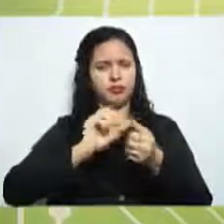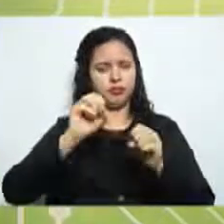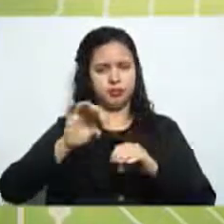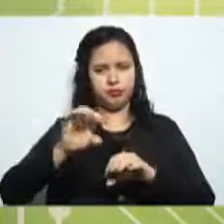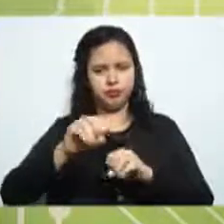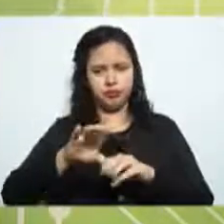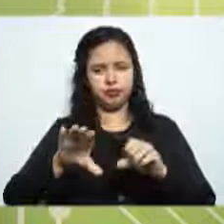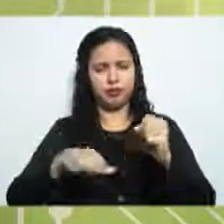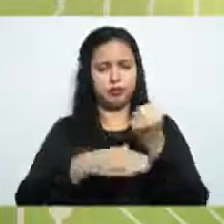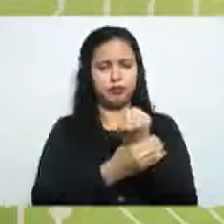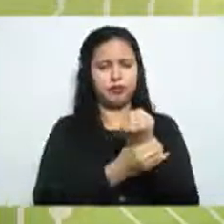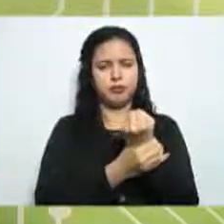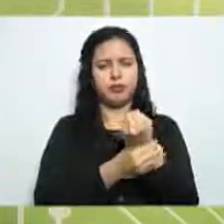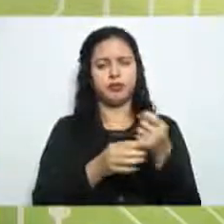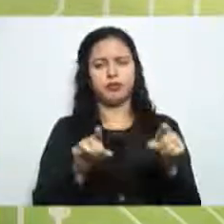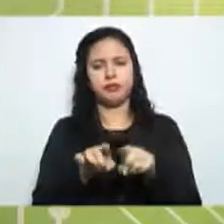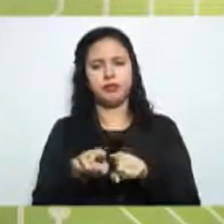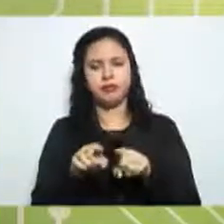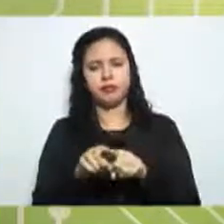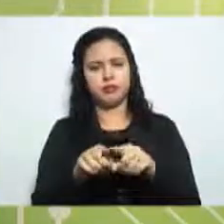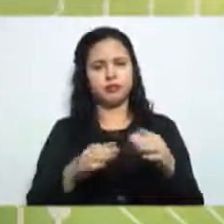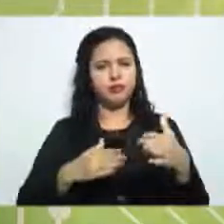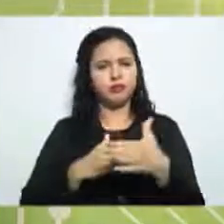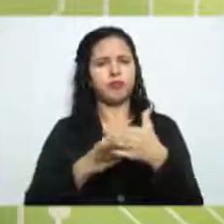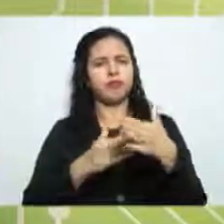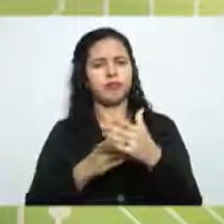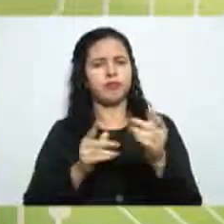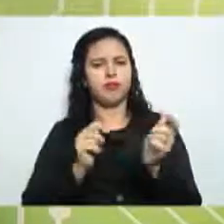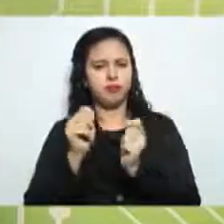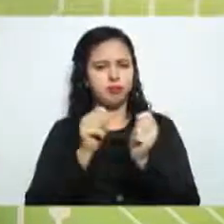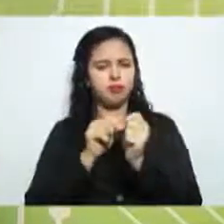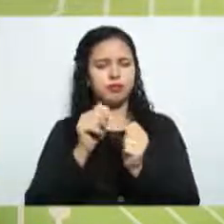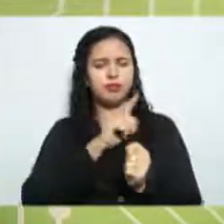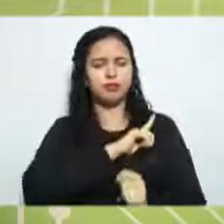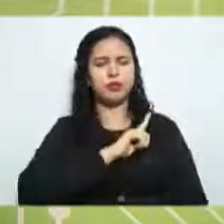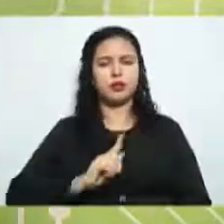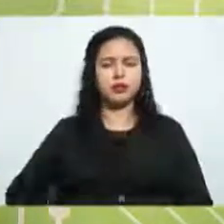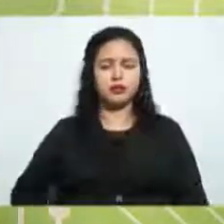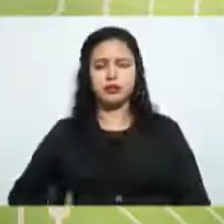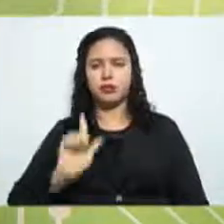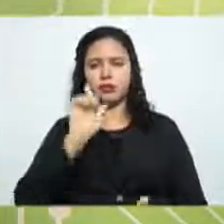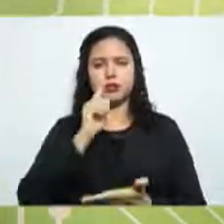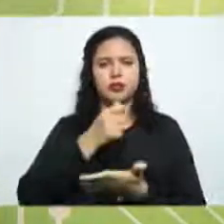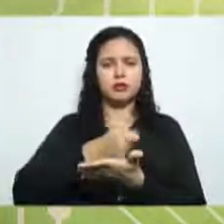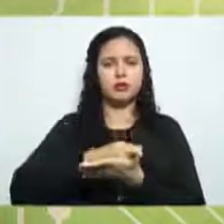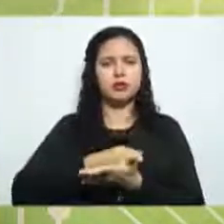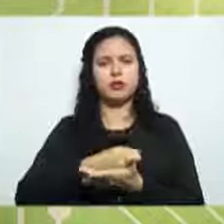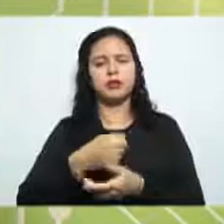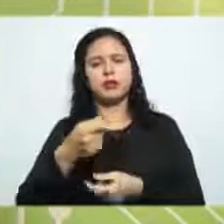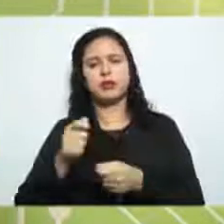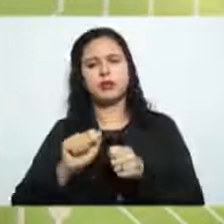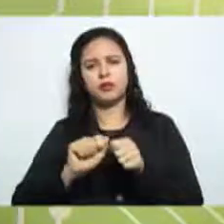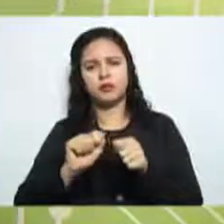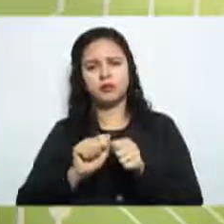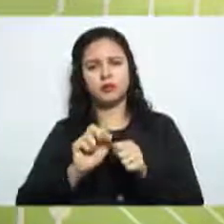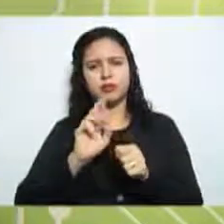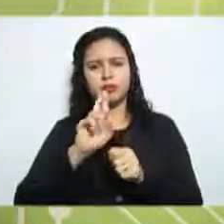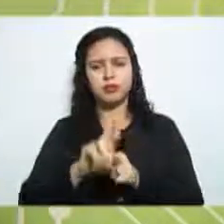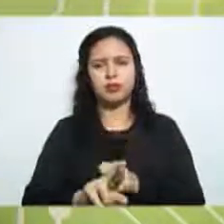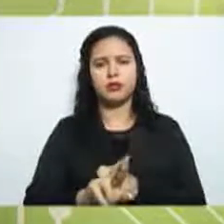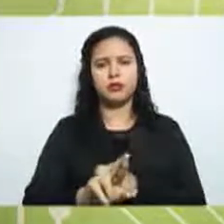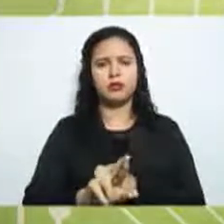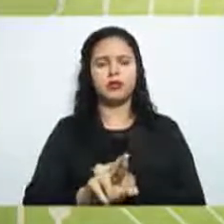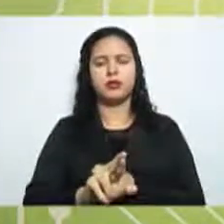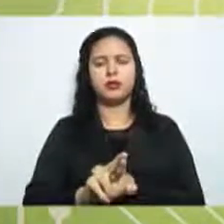falar de segurança, vamos falar de entraves econômicos. O governo vai decidir o que ele vai fazer para resolver isso e o que ele vai deixar de fazer.